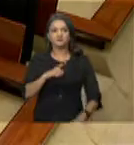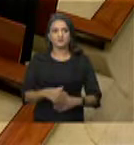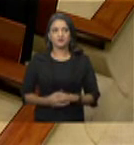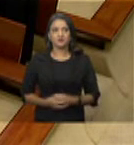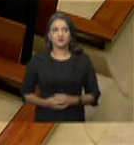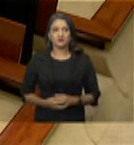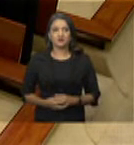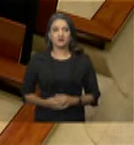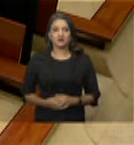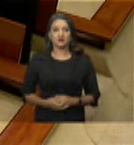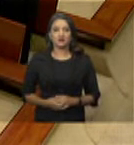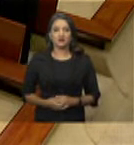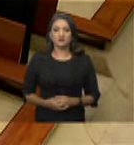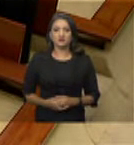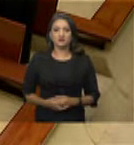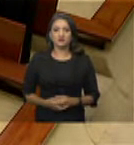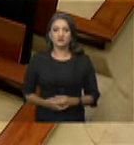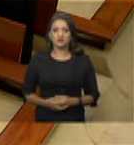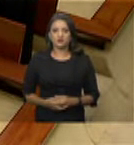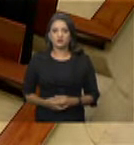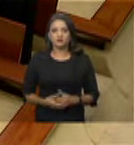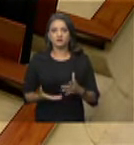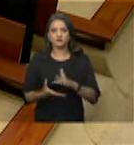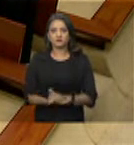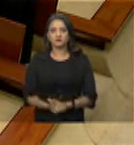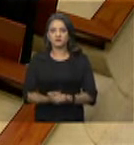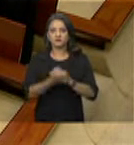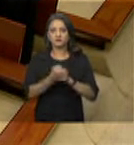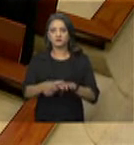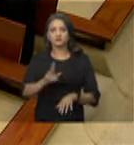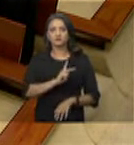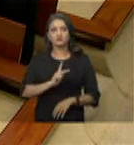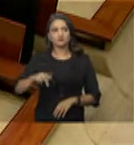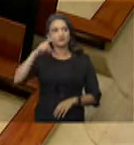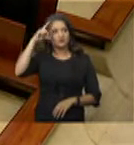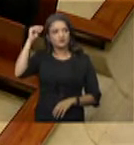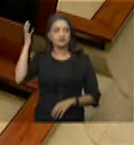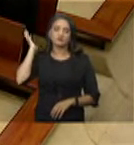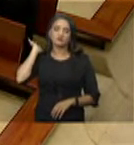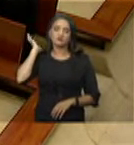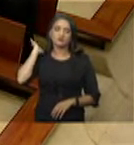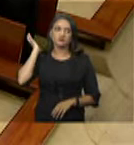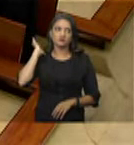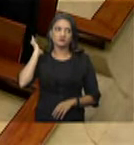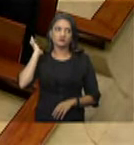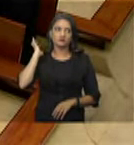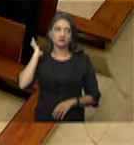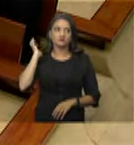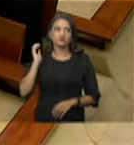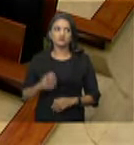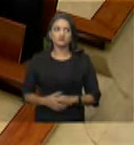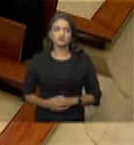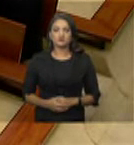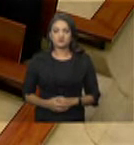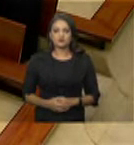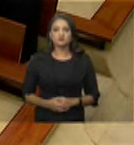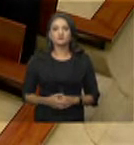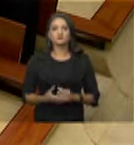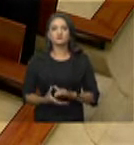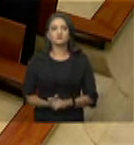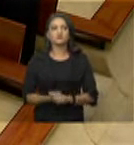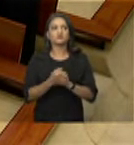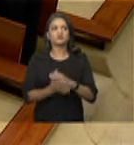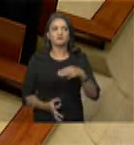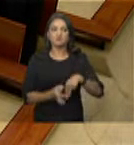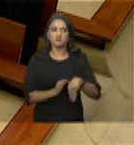excelentíssima senhora Presidente Ministra Rosa Weber Excelentíssimo Senhor relator Ministro